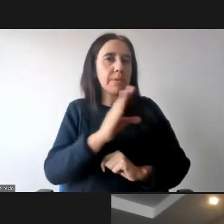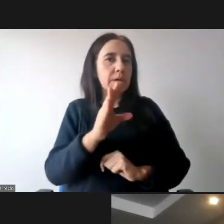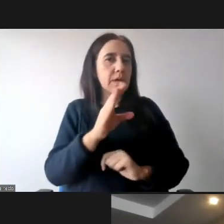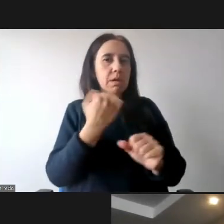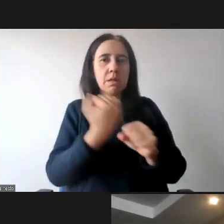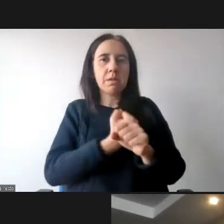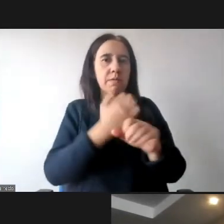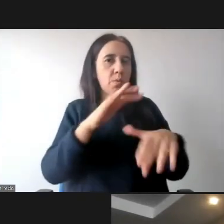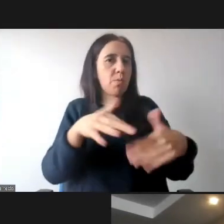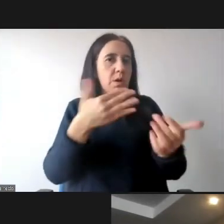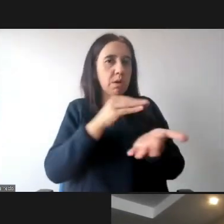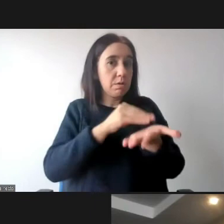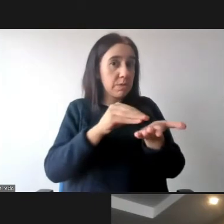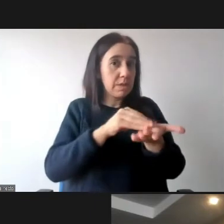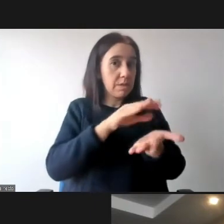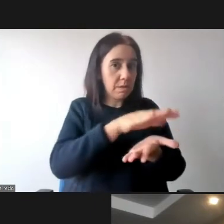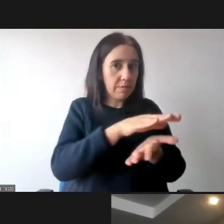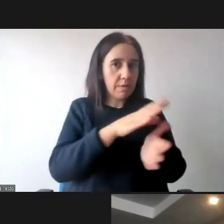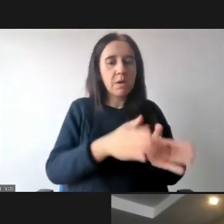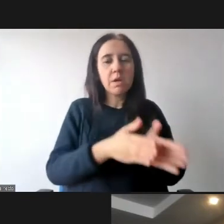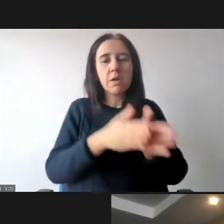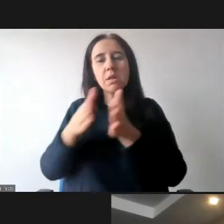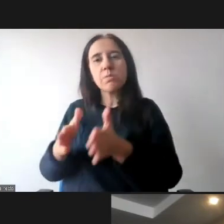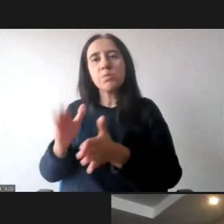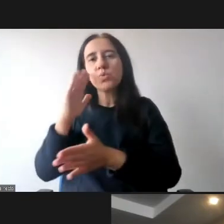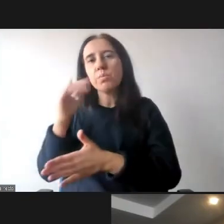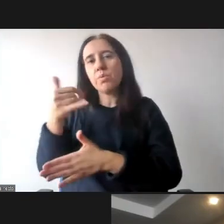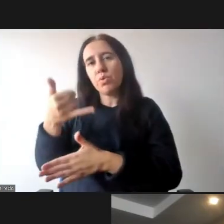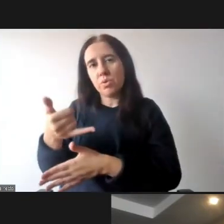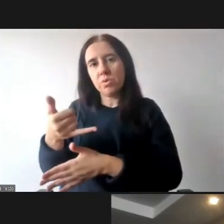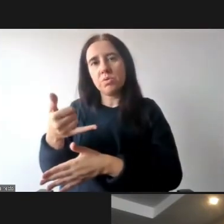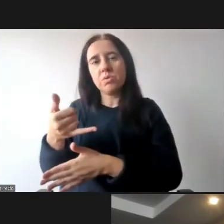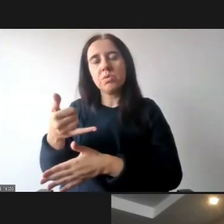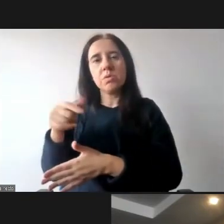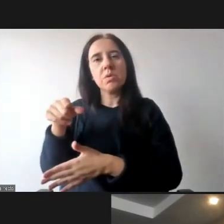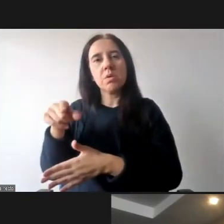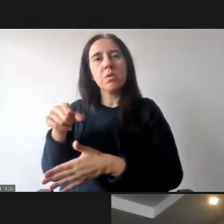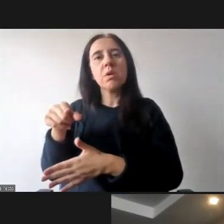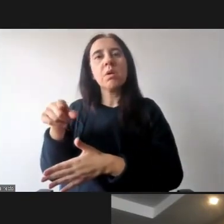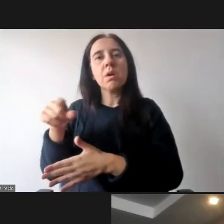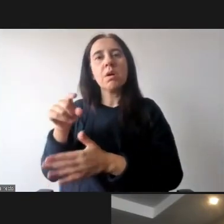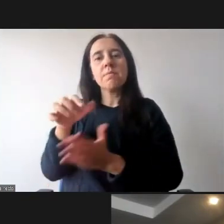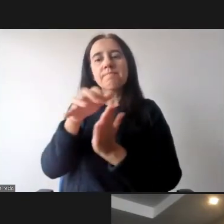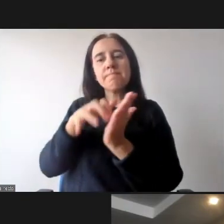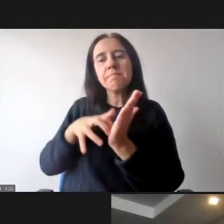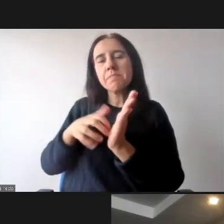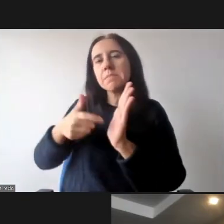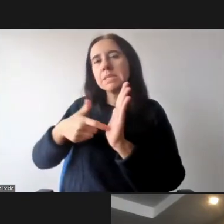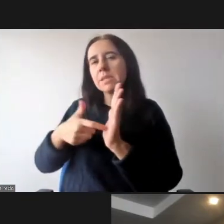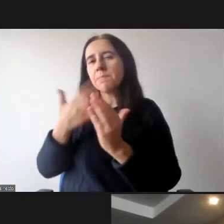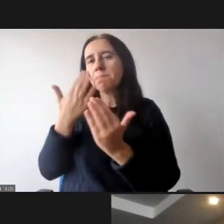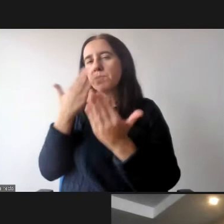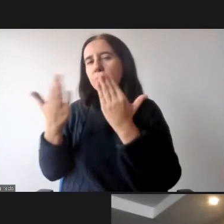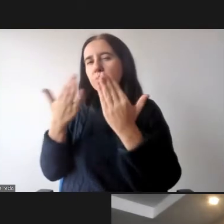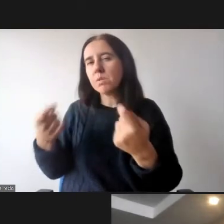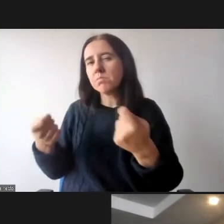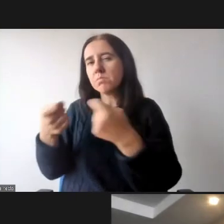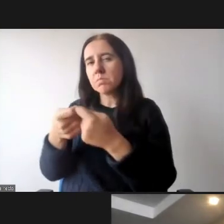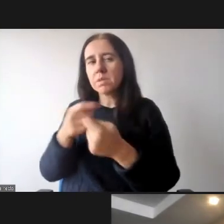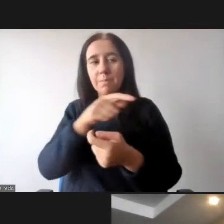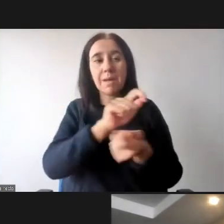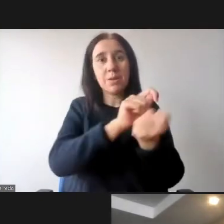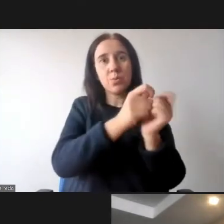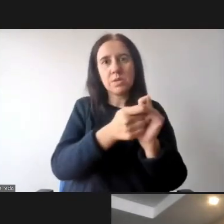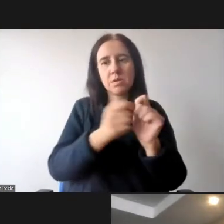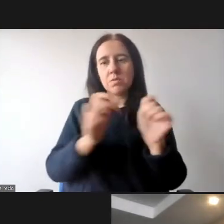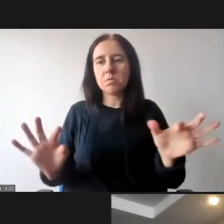atividade administrativa, e depois no número 2 juntar-se aqui os testes da necessidade e da proporcionalidade ao da adequação